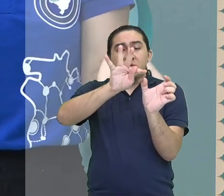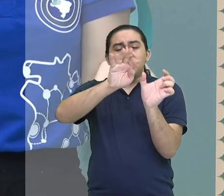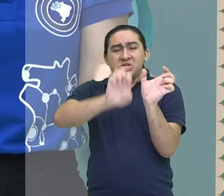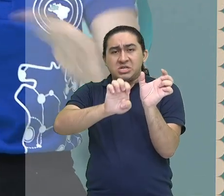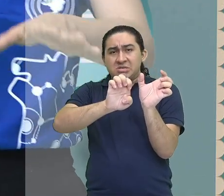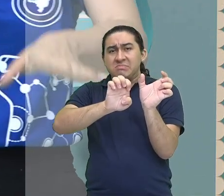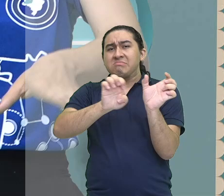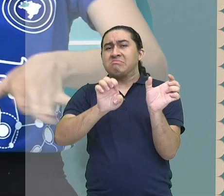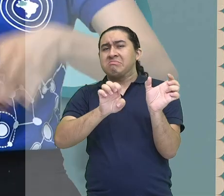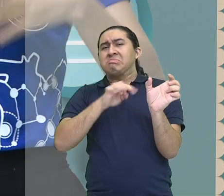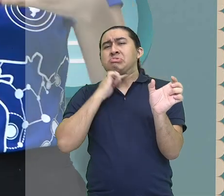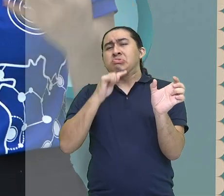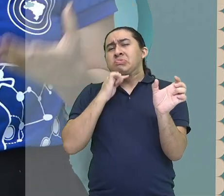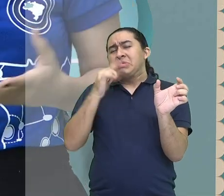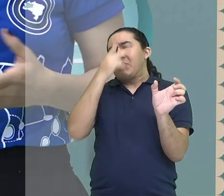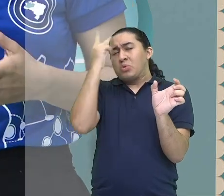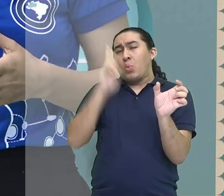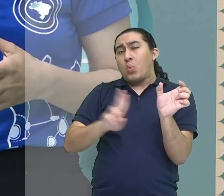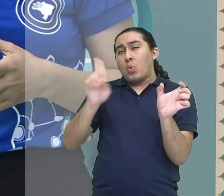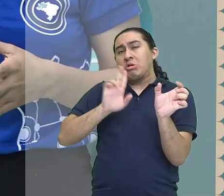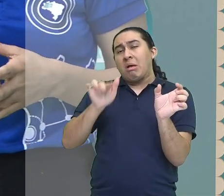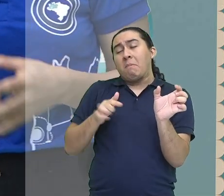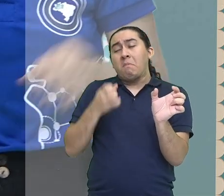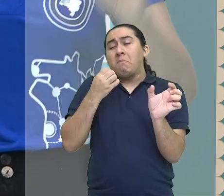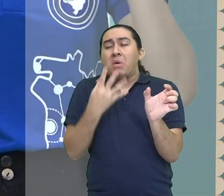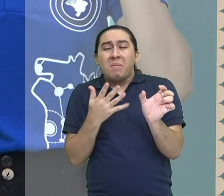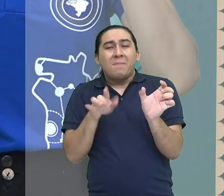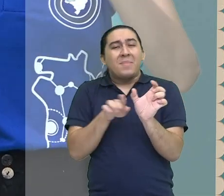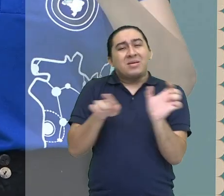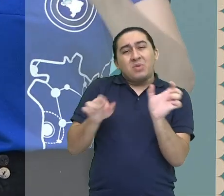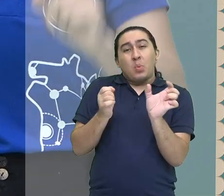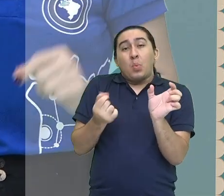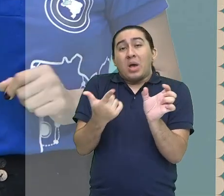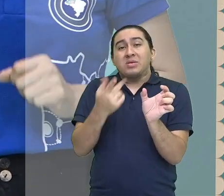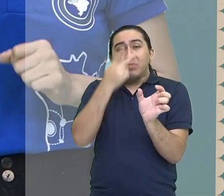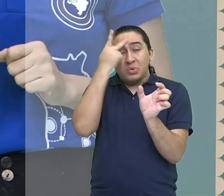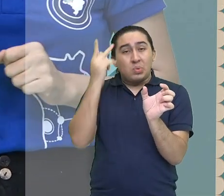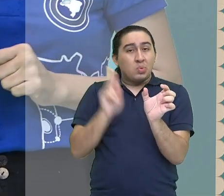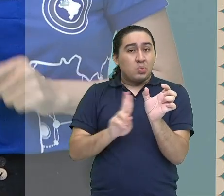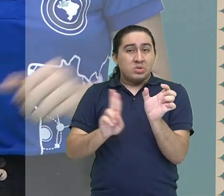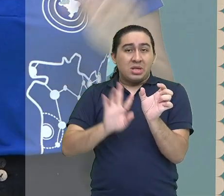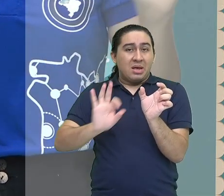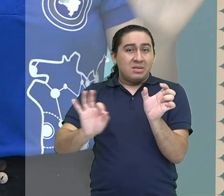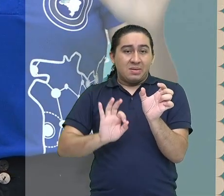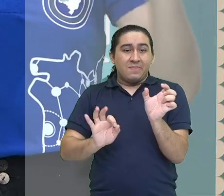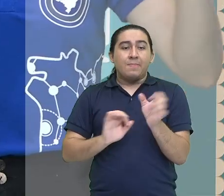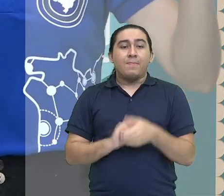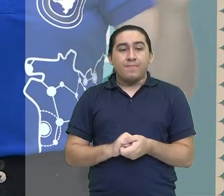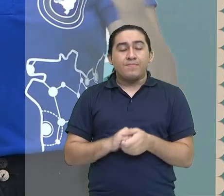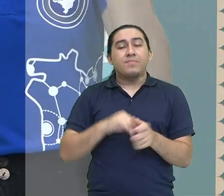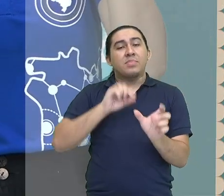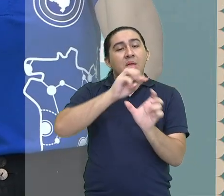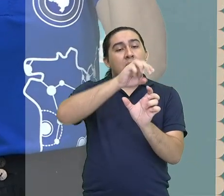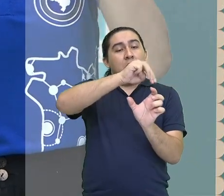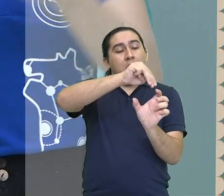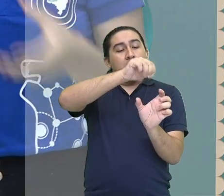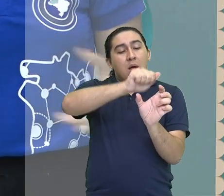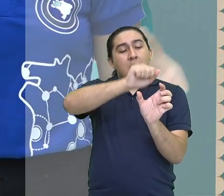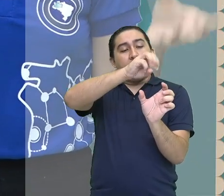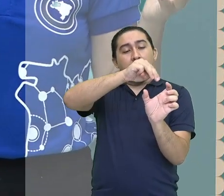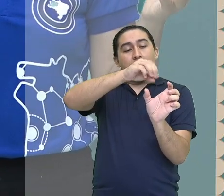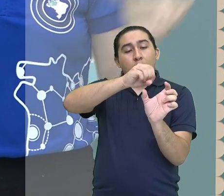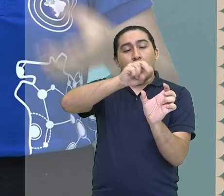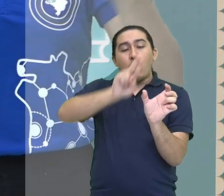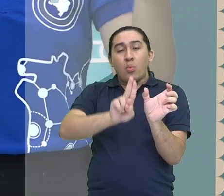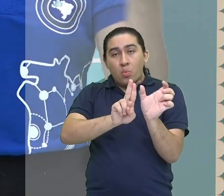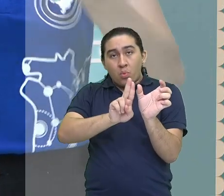tu amaste, é tão chique, mas quase ninguém usa hoje em dia, não é? É a segunda pessoa, o tu. Depois temos amou, que é